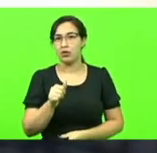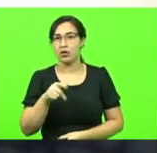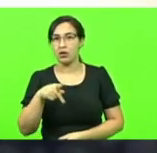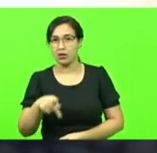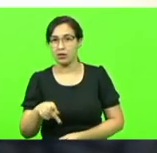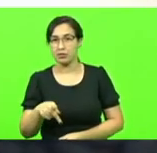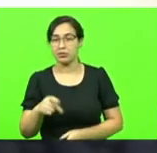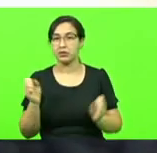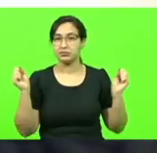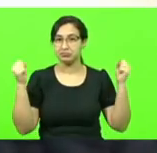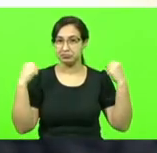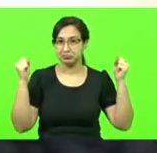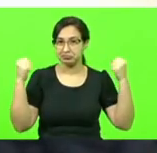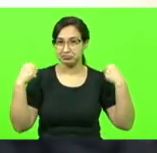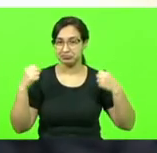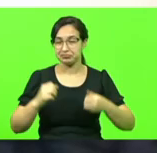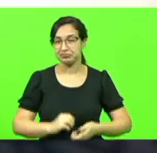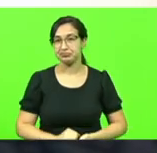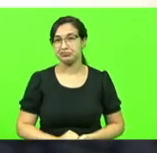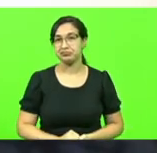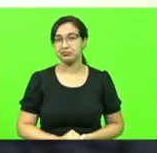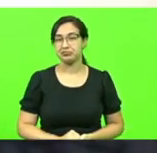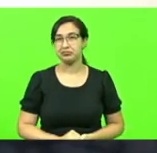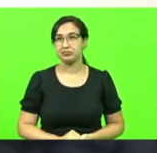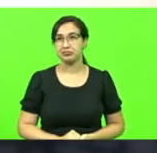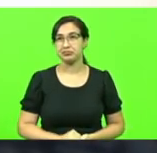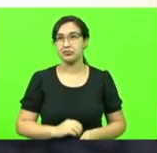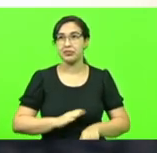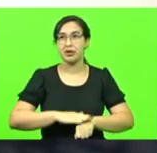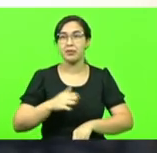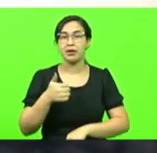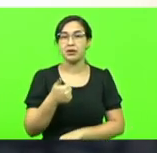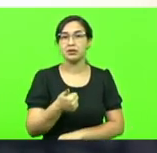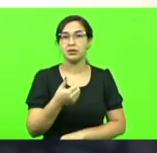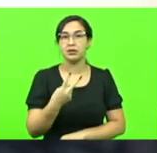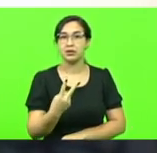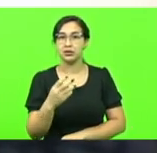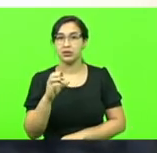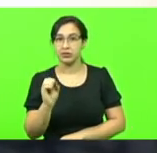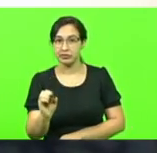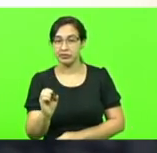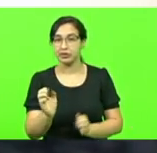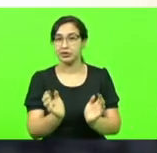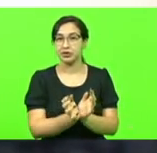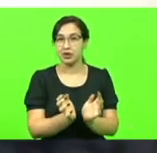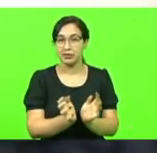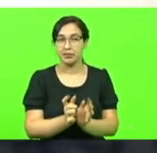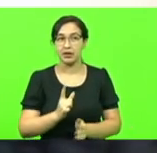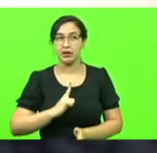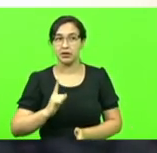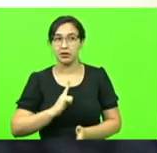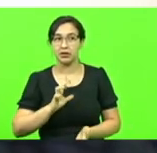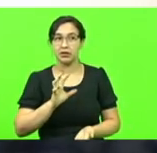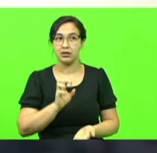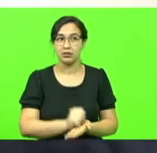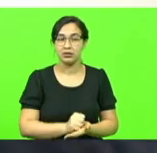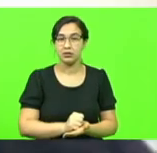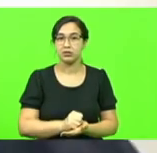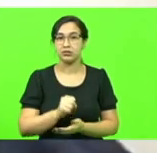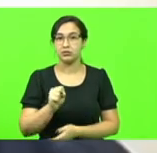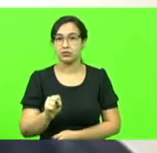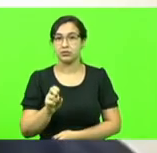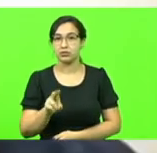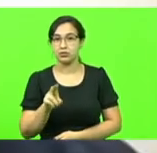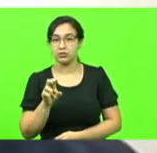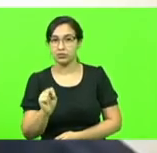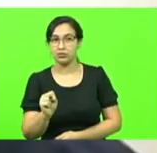CAP Patrick, e são mais de 120 APAES que possuem contratualização SUS e